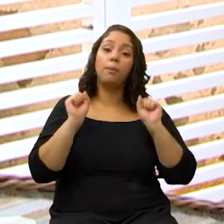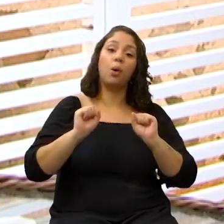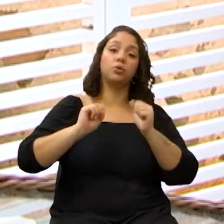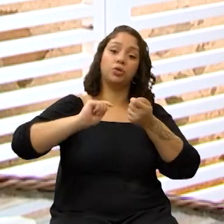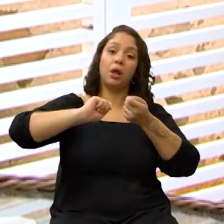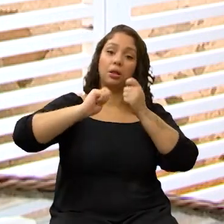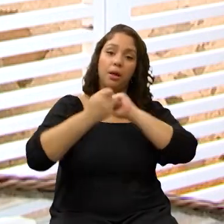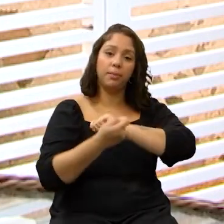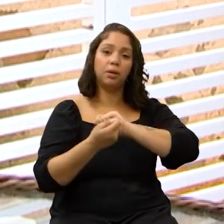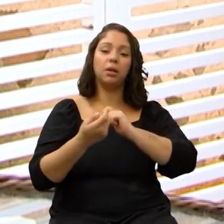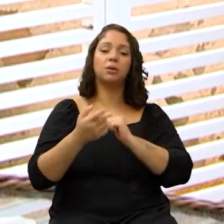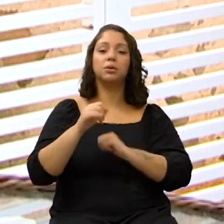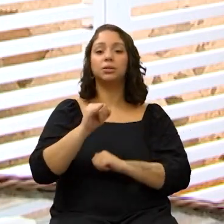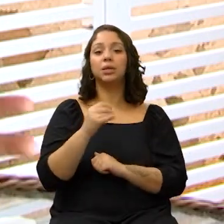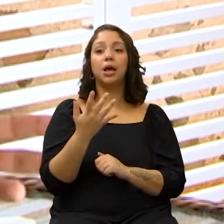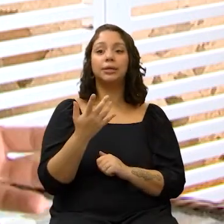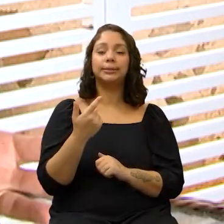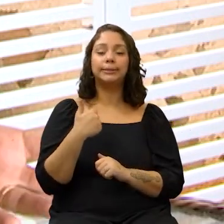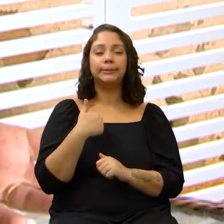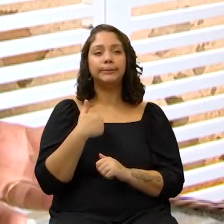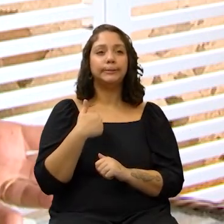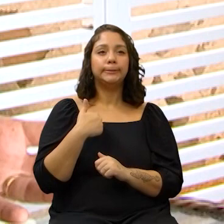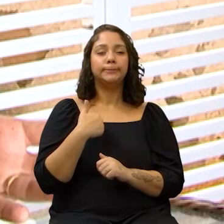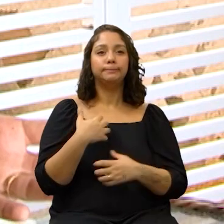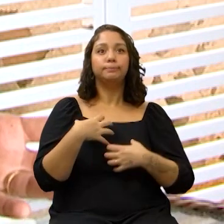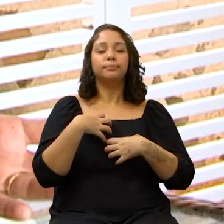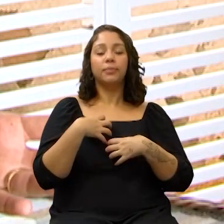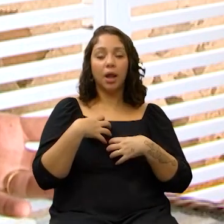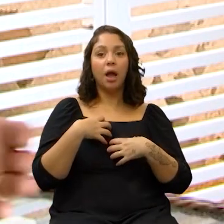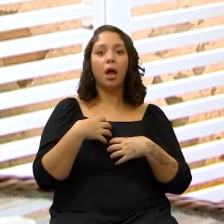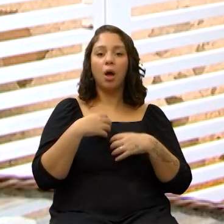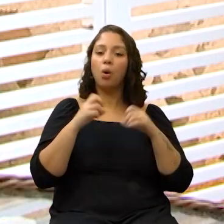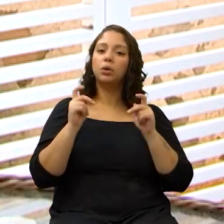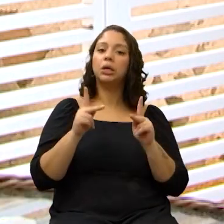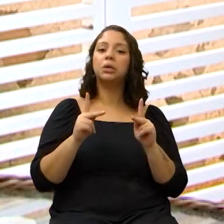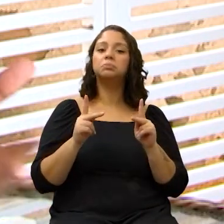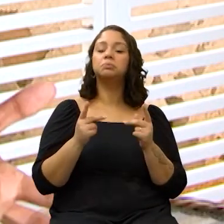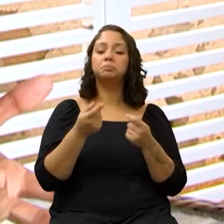vai se adequar. Aí, se ela chegar numa situação favorável,